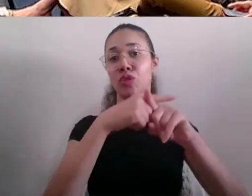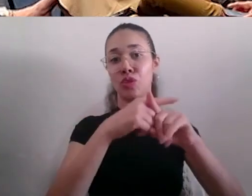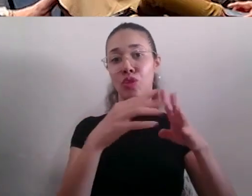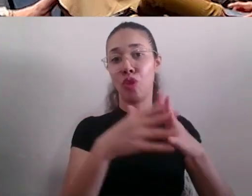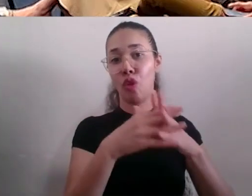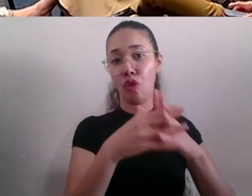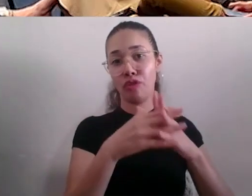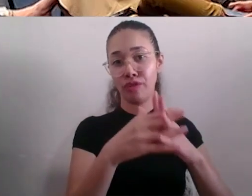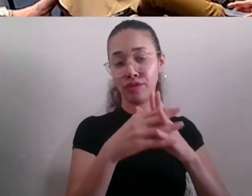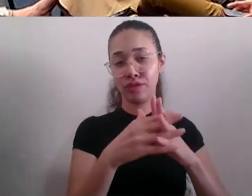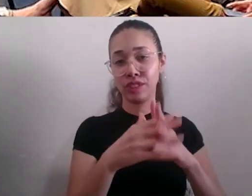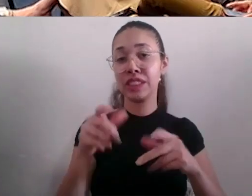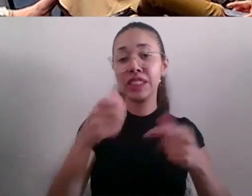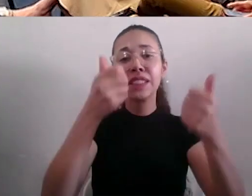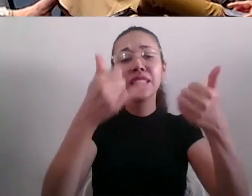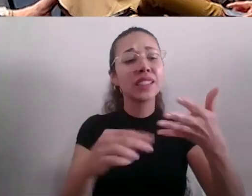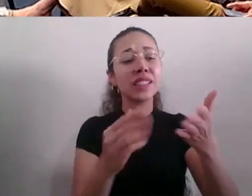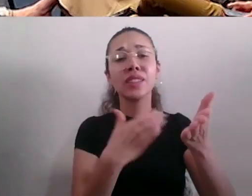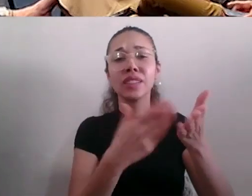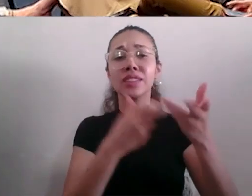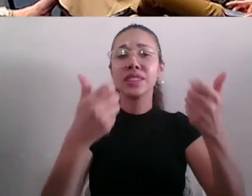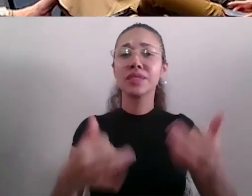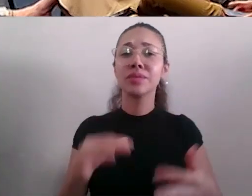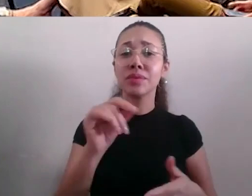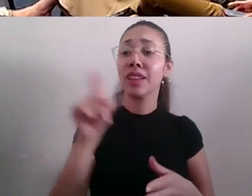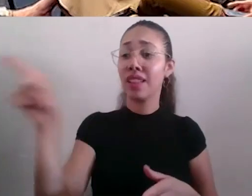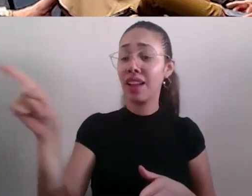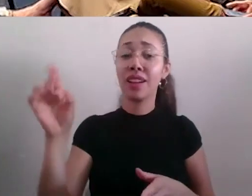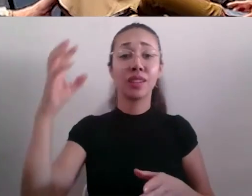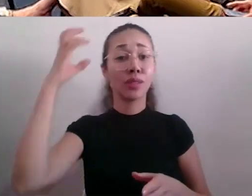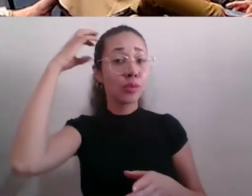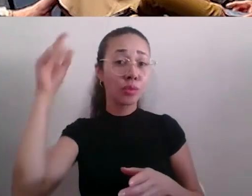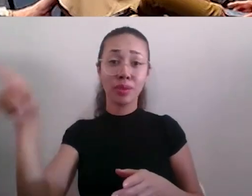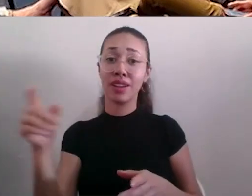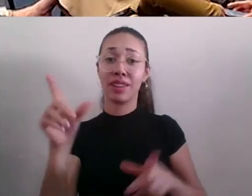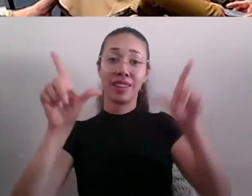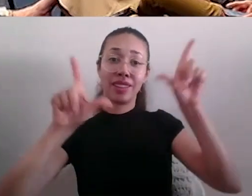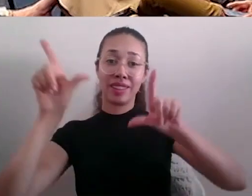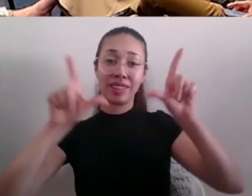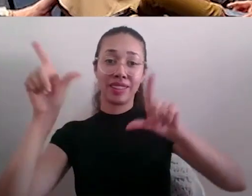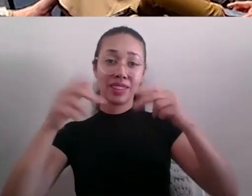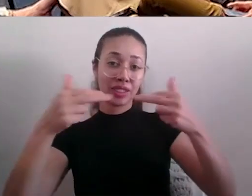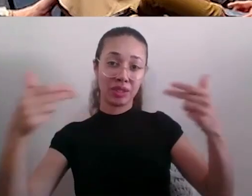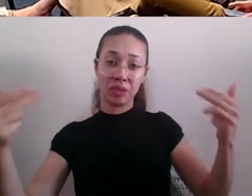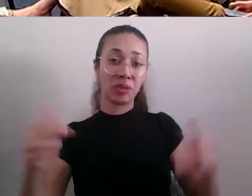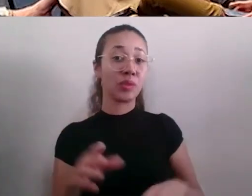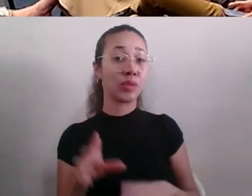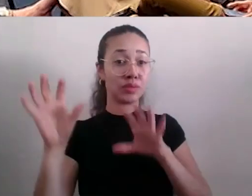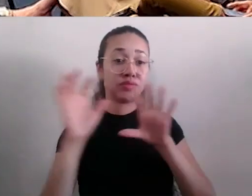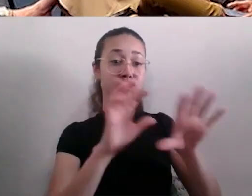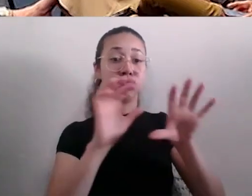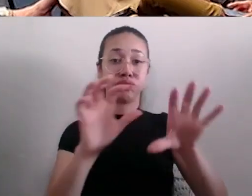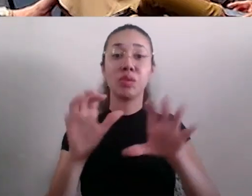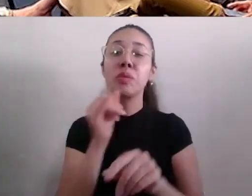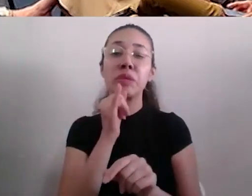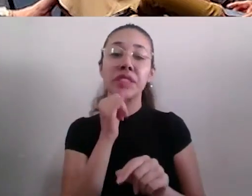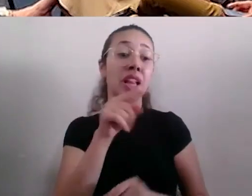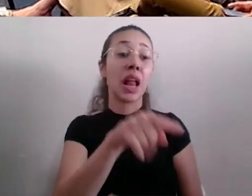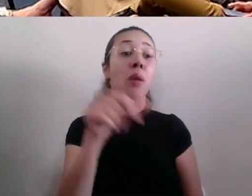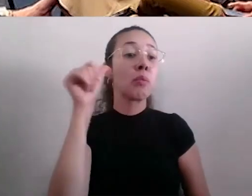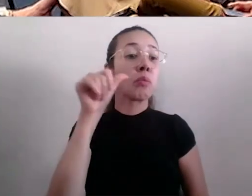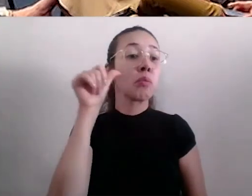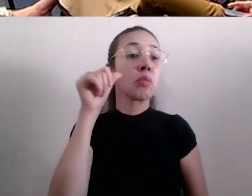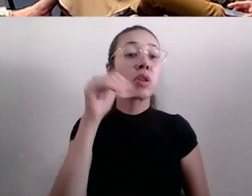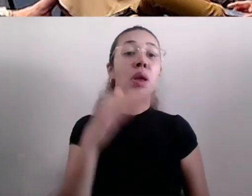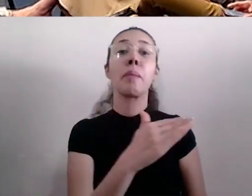imprensa faz e como poderia fazer para melhorar. Então, diz assim, mulher encontrada morta, assim, assado, não sei como. Como assim